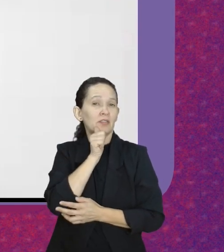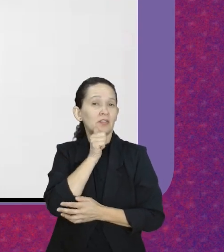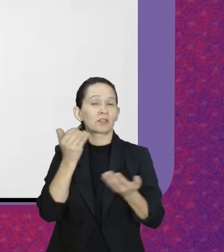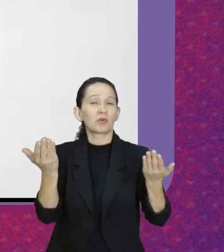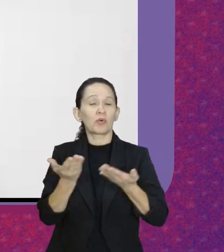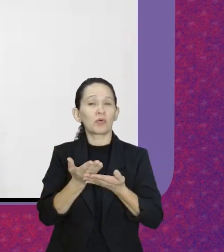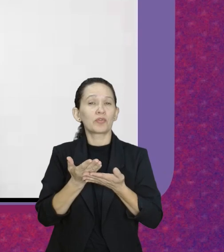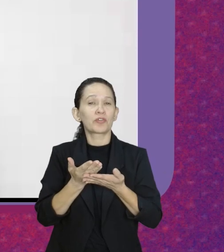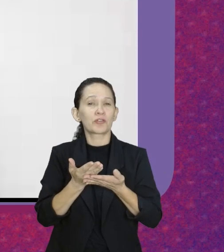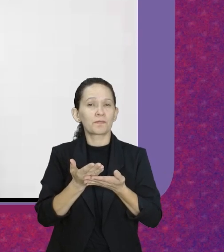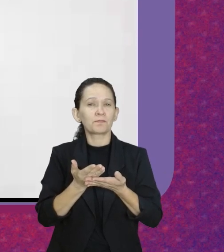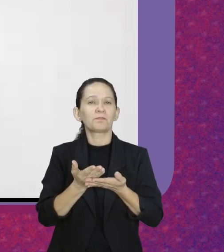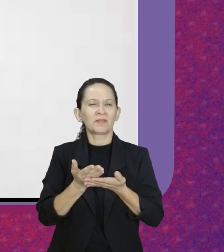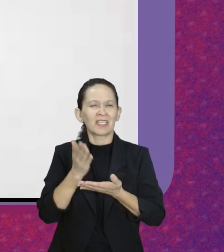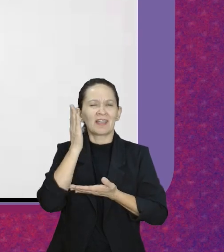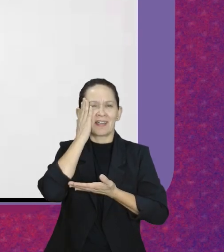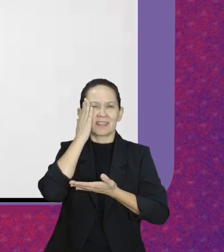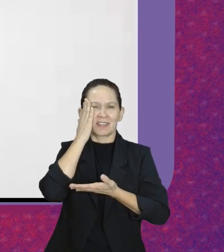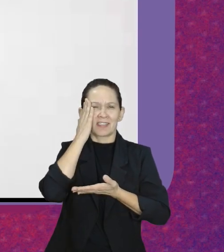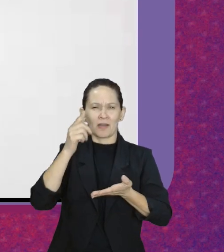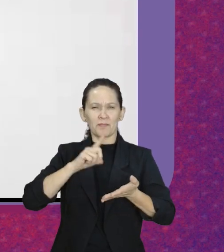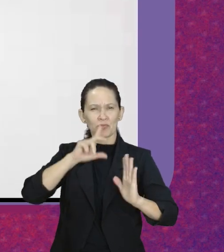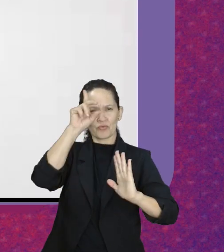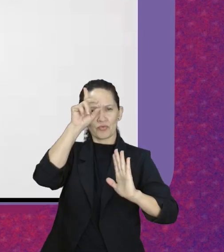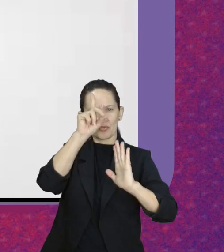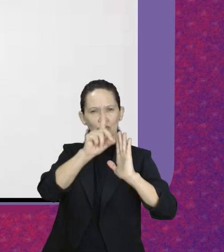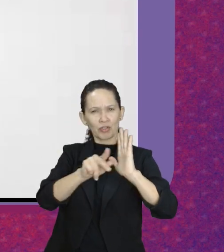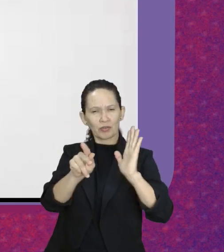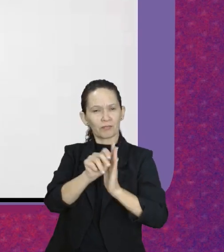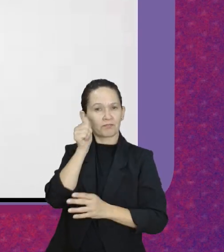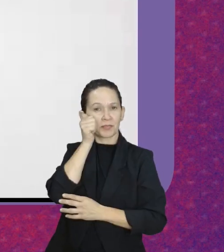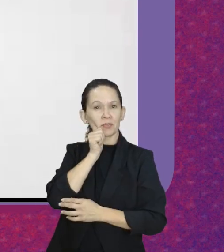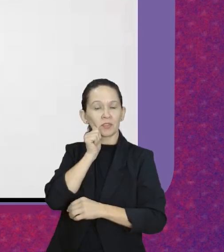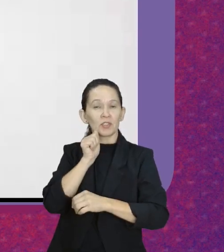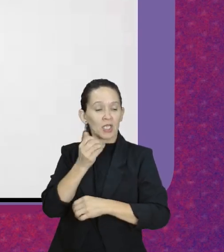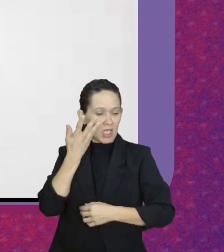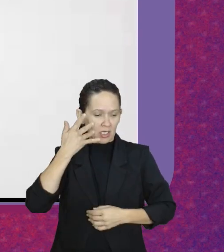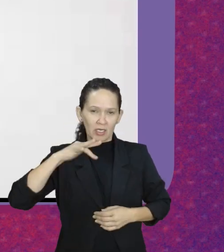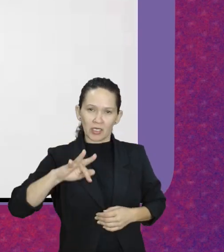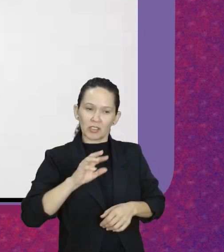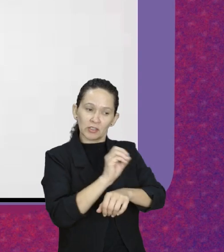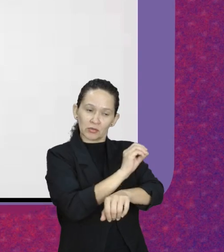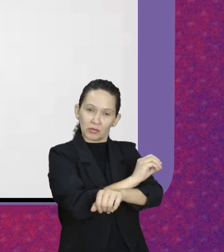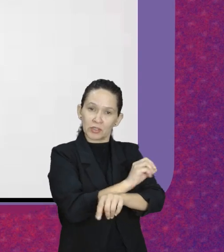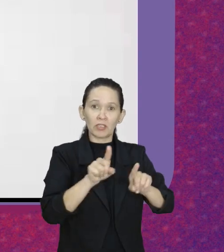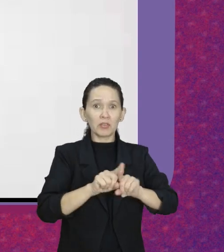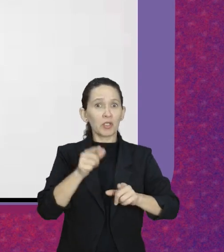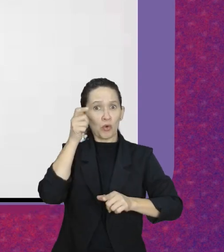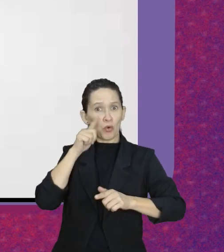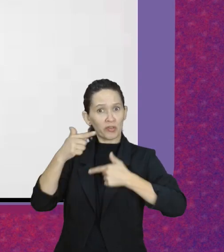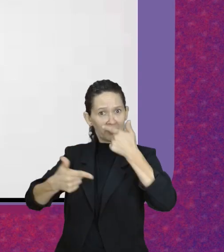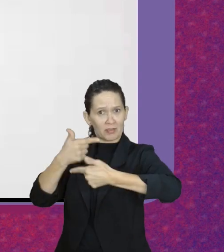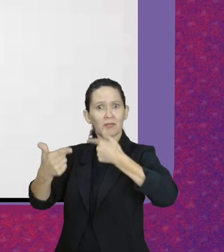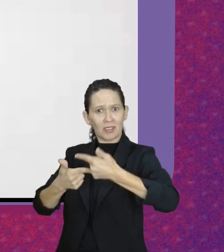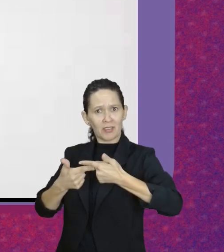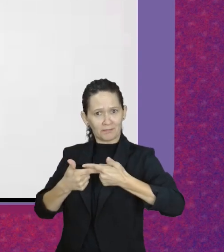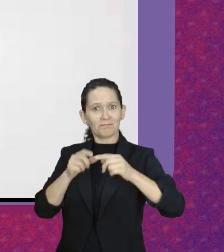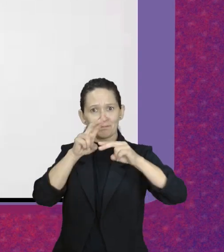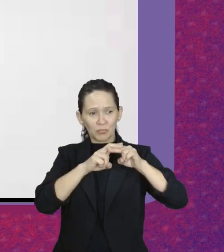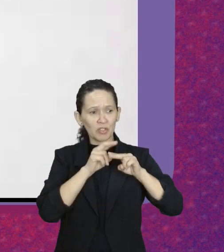em dia, já têm esse entendimento de que é um direito, né, da criança e dela, para ela poder trabalhar.